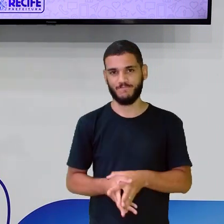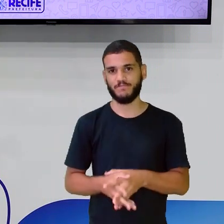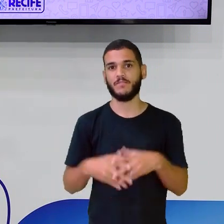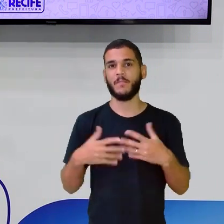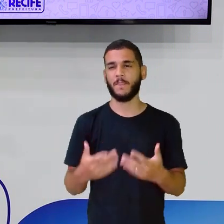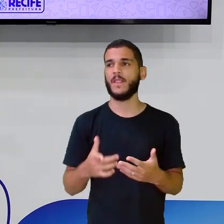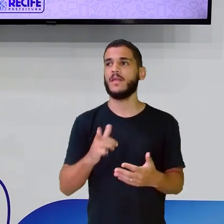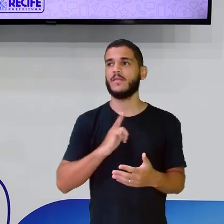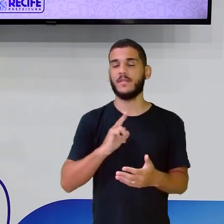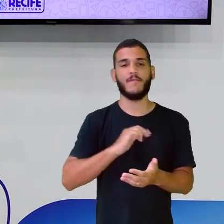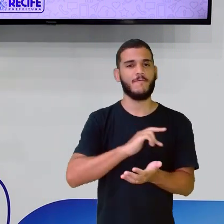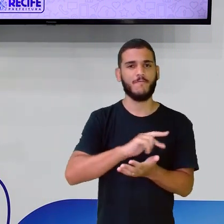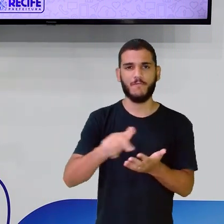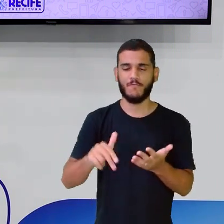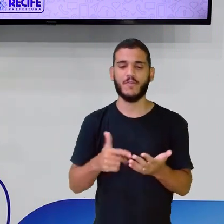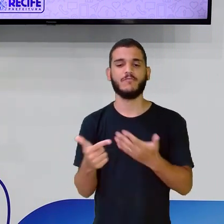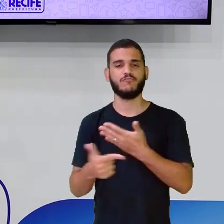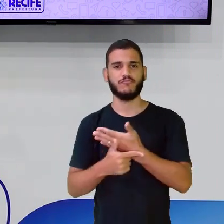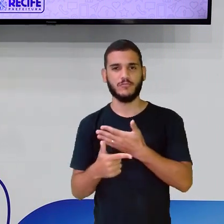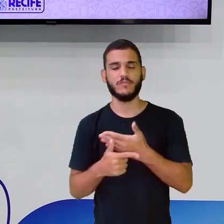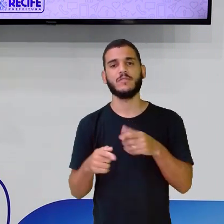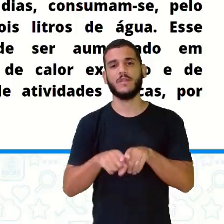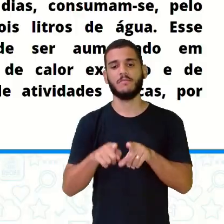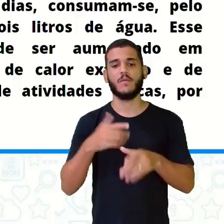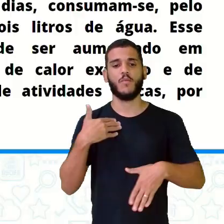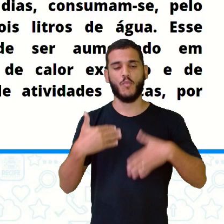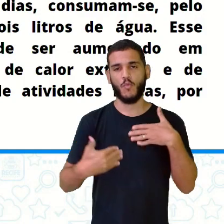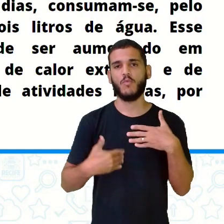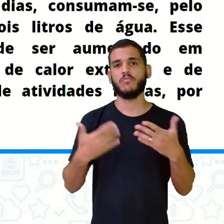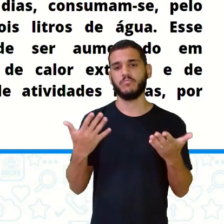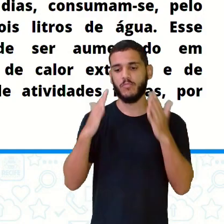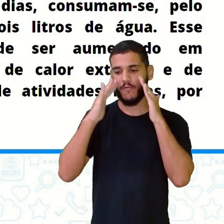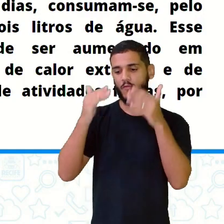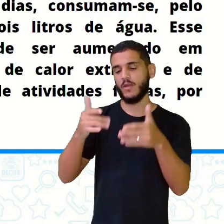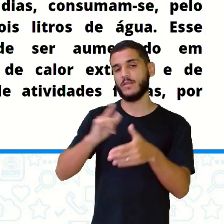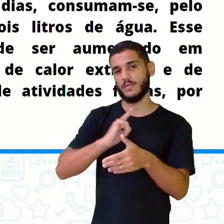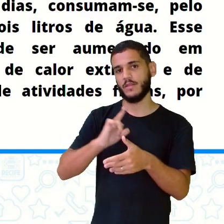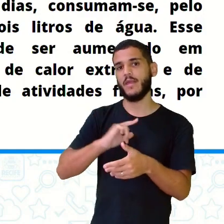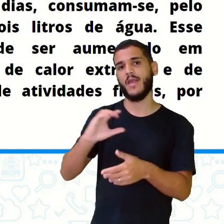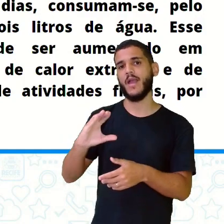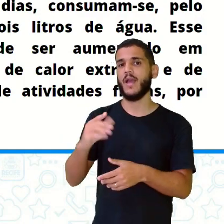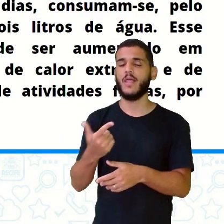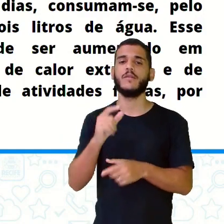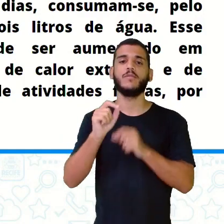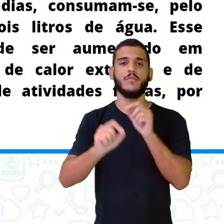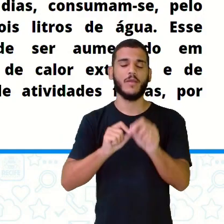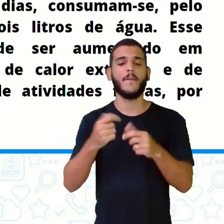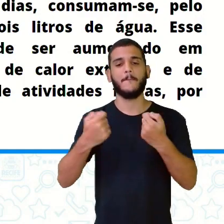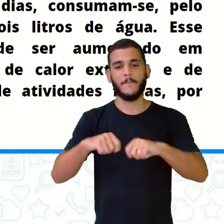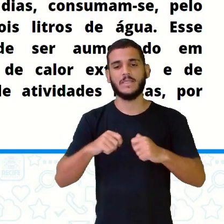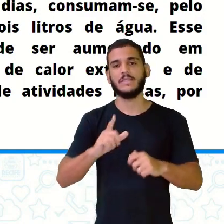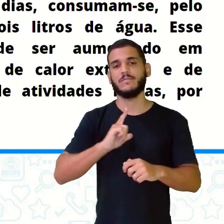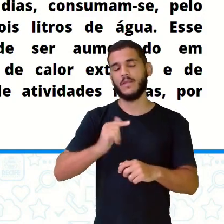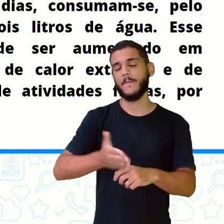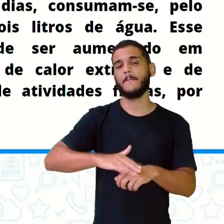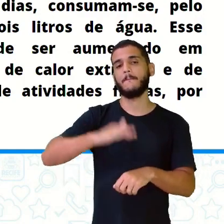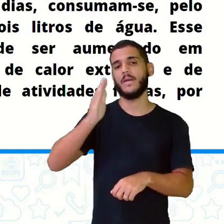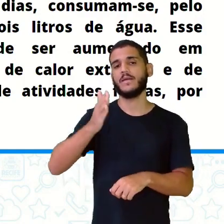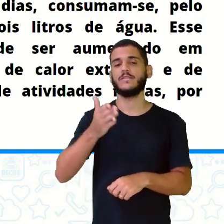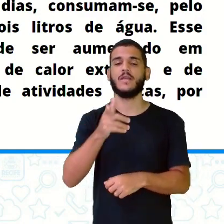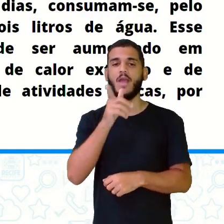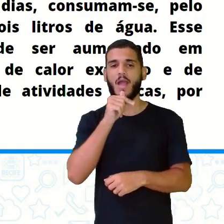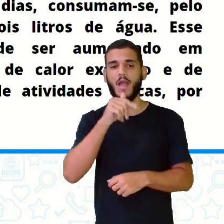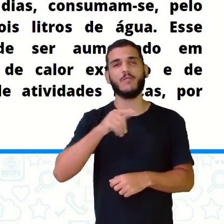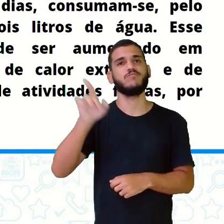de tantas perdas e funções que a água desempenha em nosso corpo, fica clara a necessidade de ingerir uma grande quantidade adequada